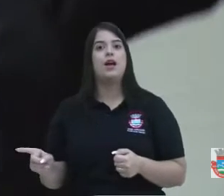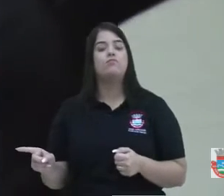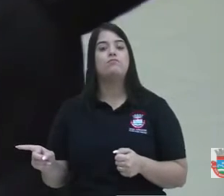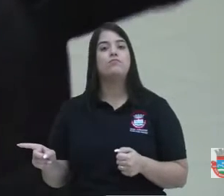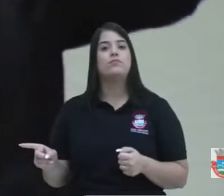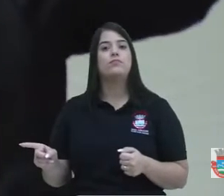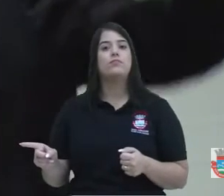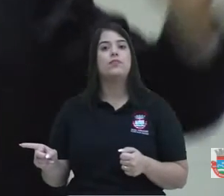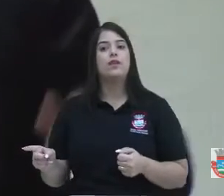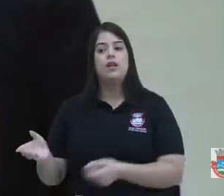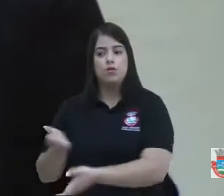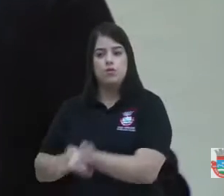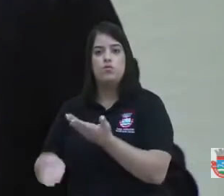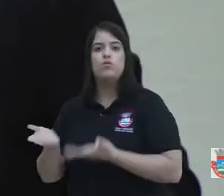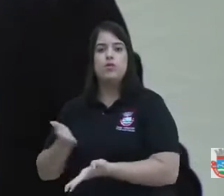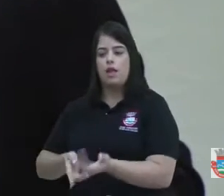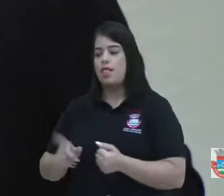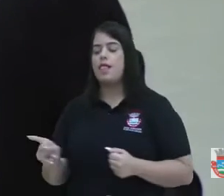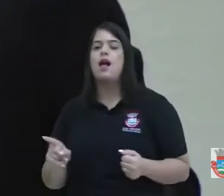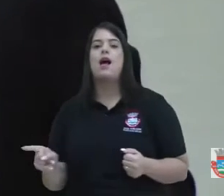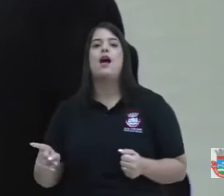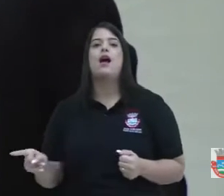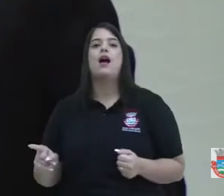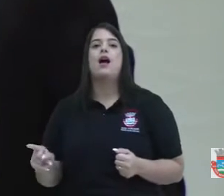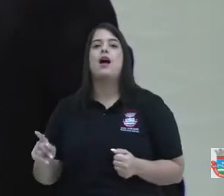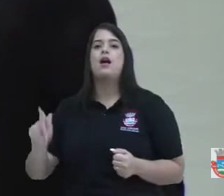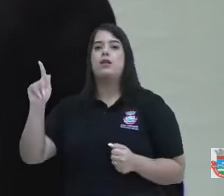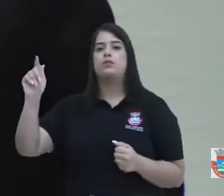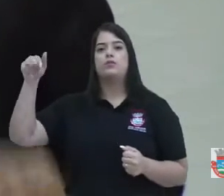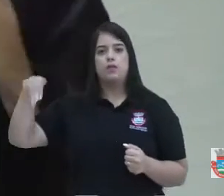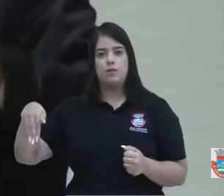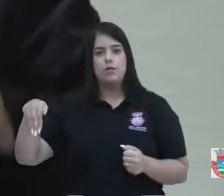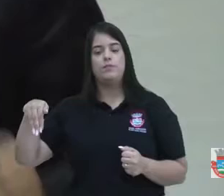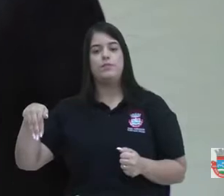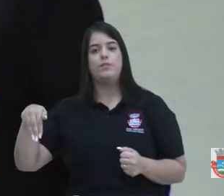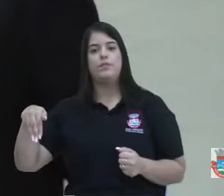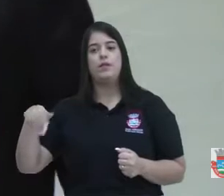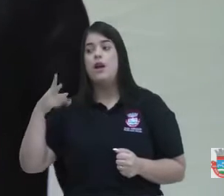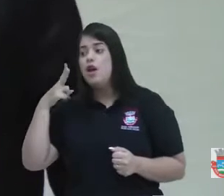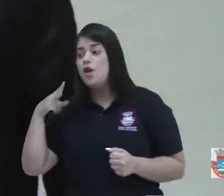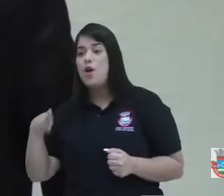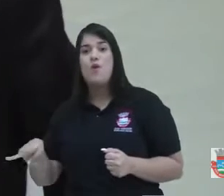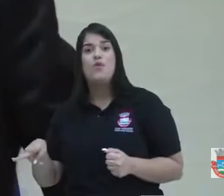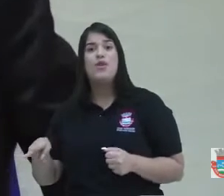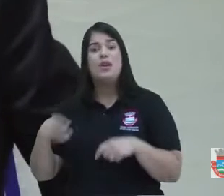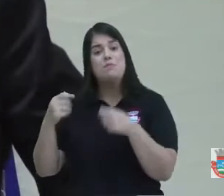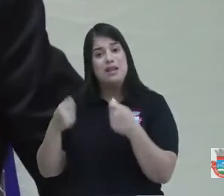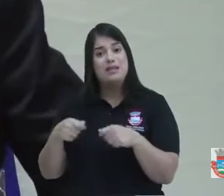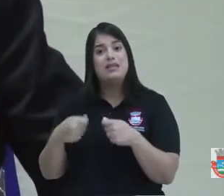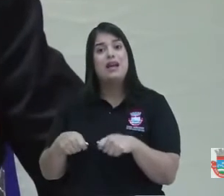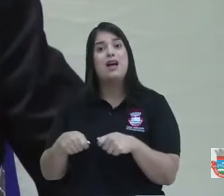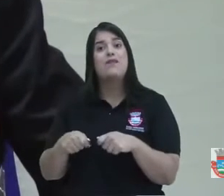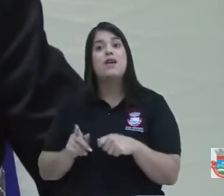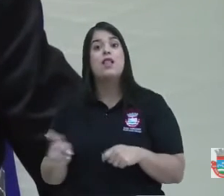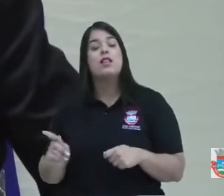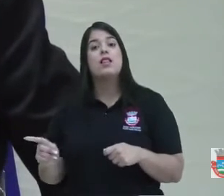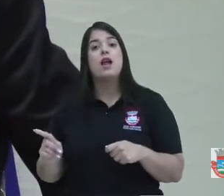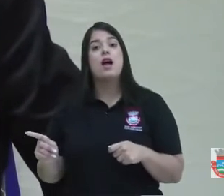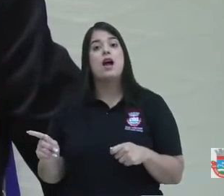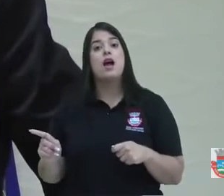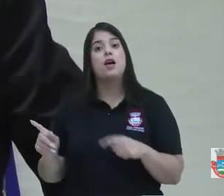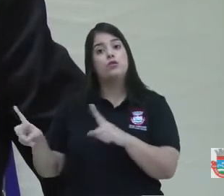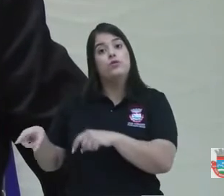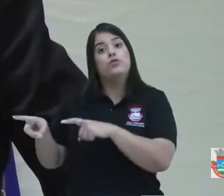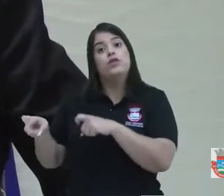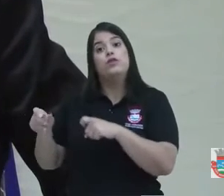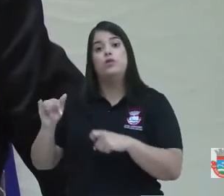Gama, que atende até hoje aquela comunidade. E eu vi a necessidade também lá da zona